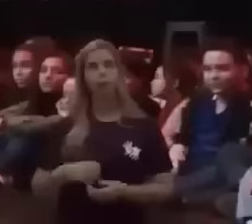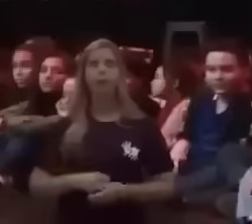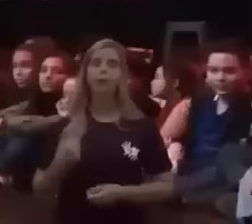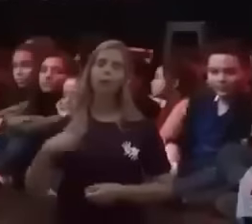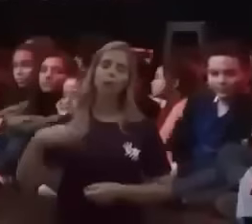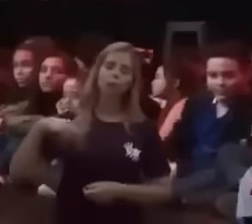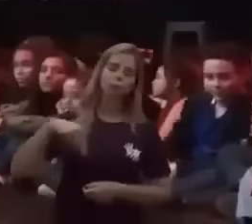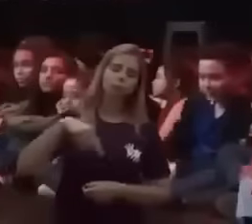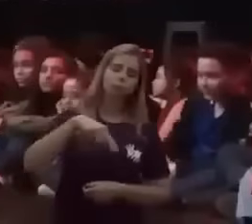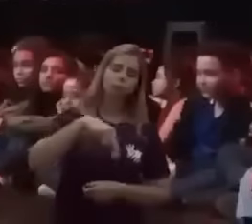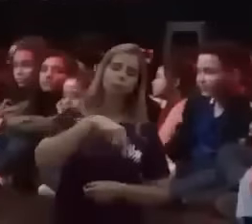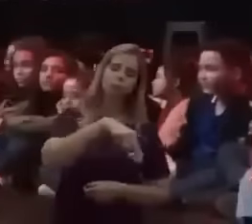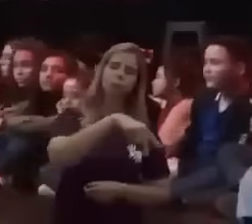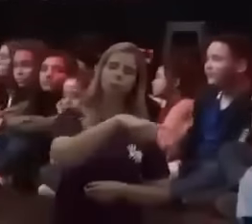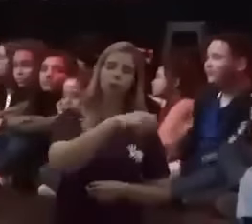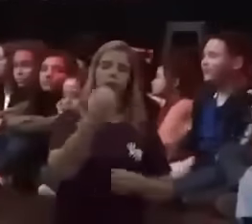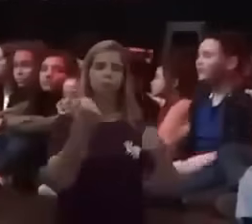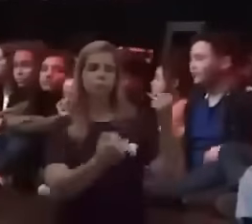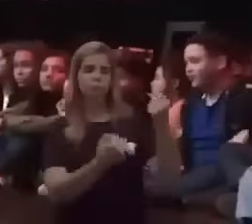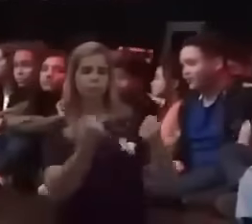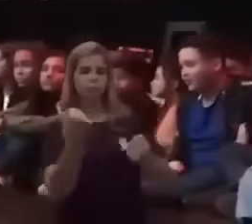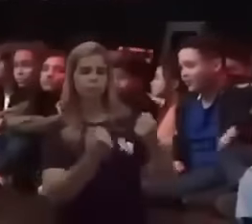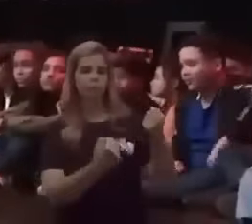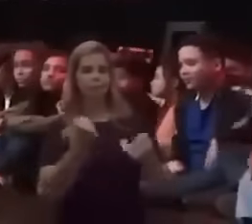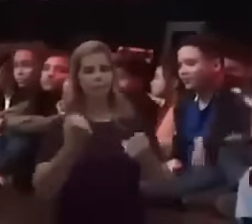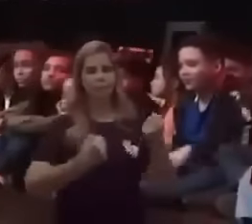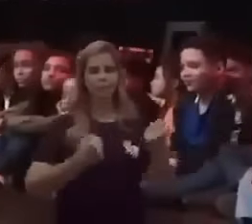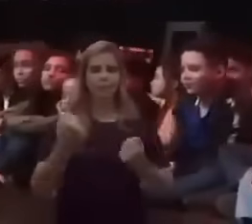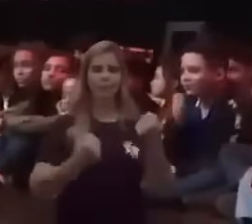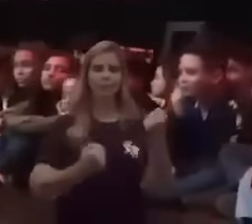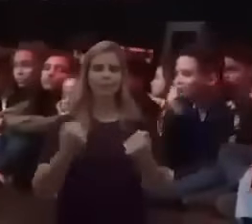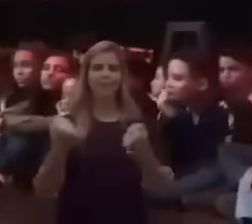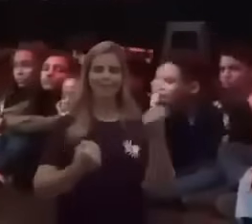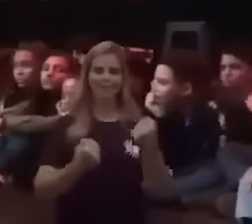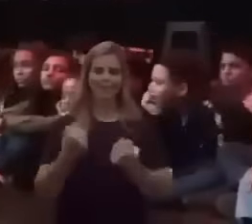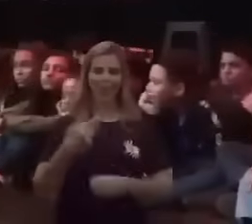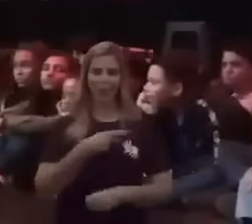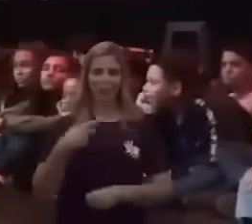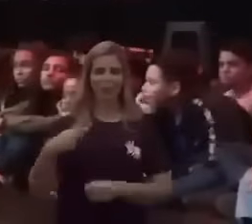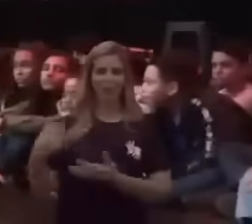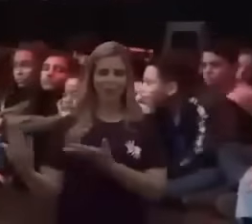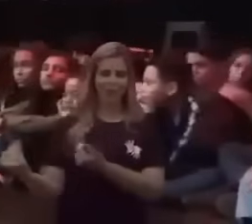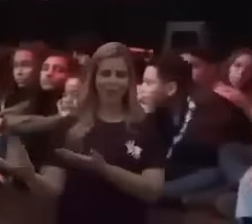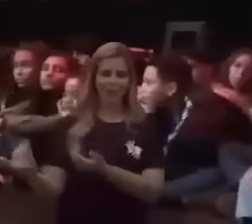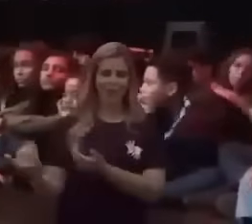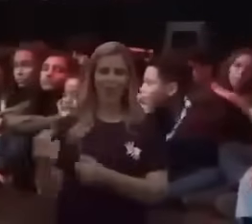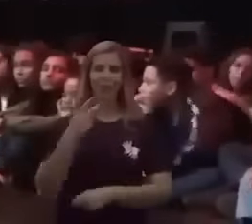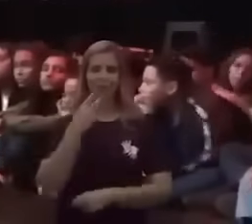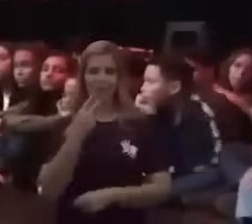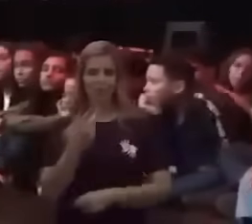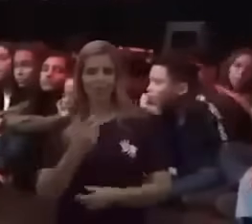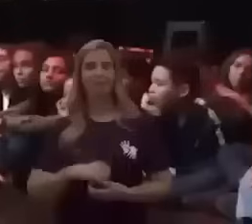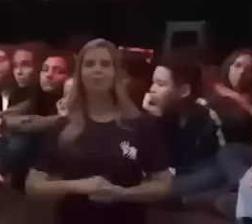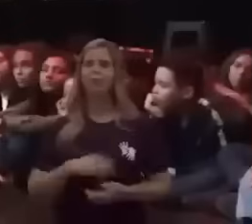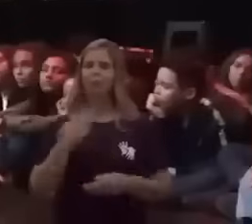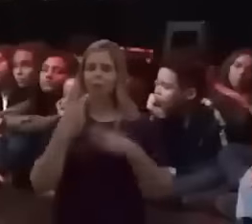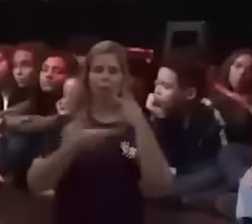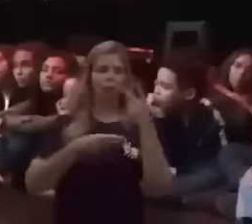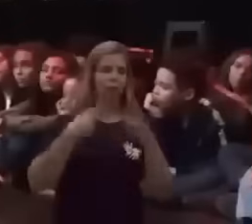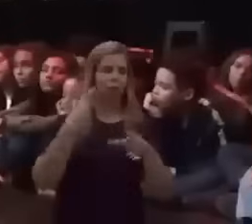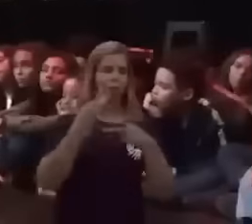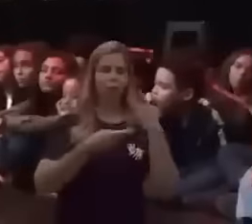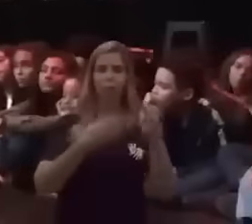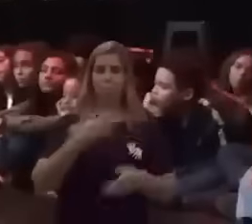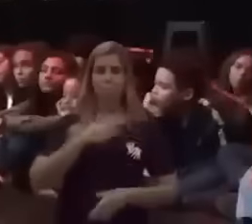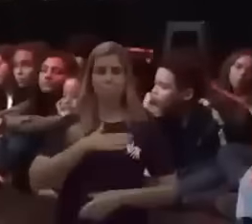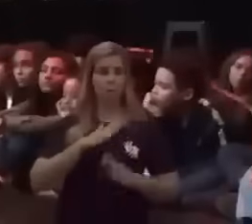que caminhávamos, ele dirigindo o carro e eu do lado dele, o pastor jovem falando muito, mas várias vezes, dezenas de vezes, minha